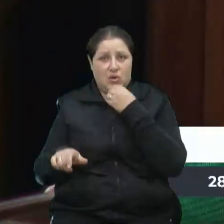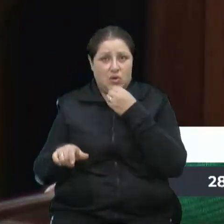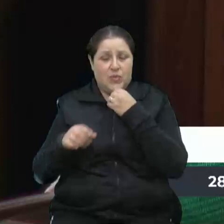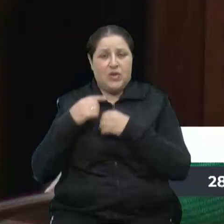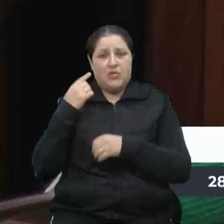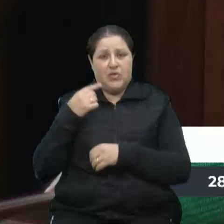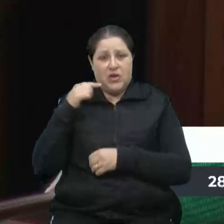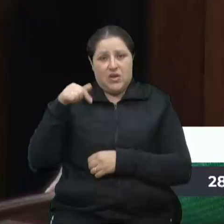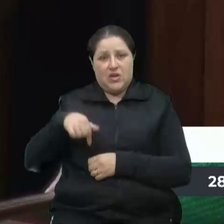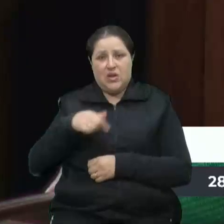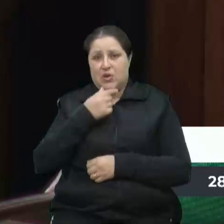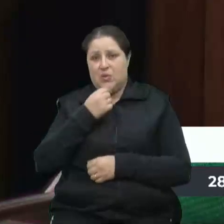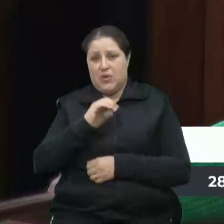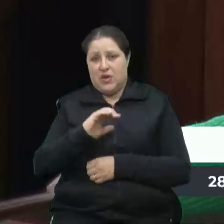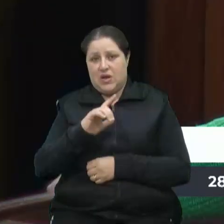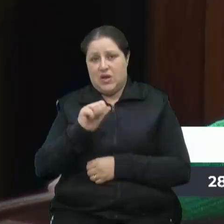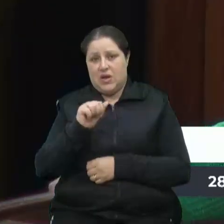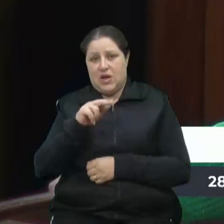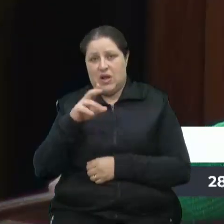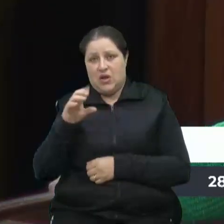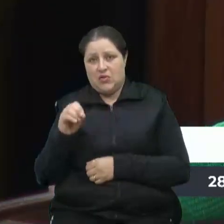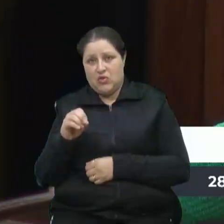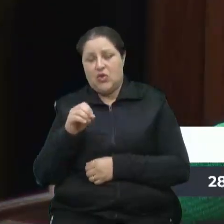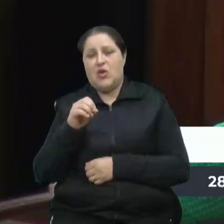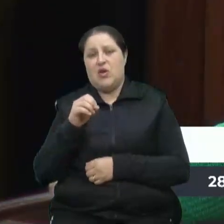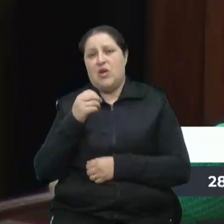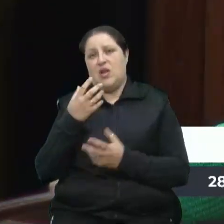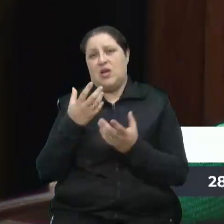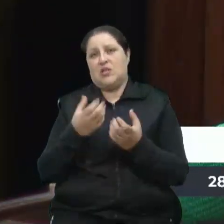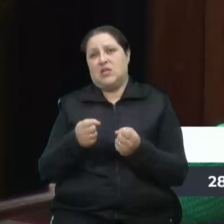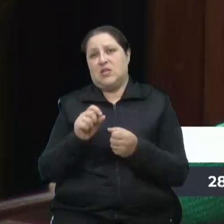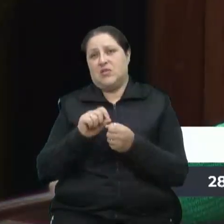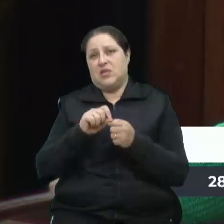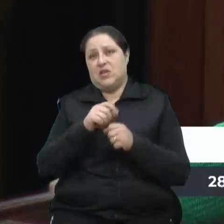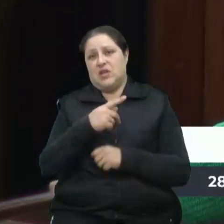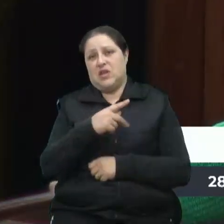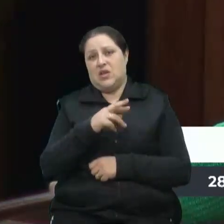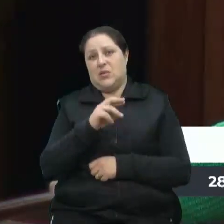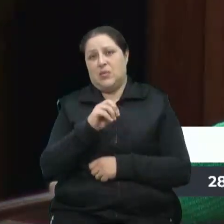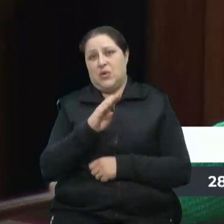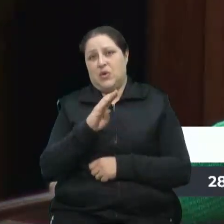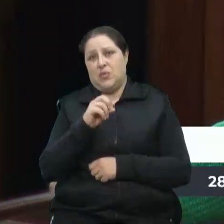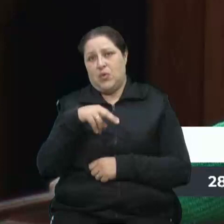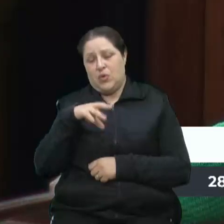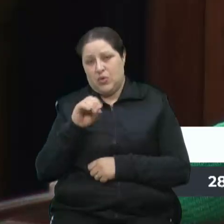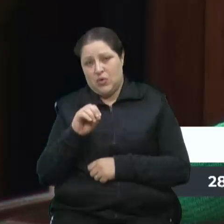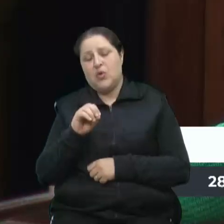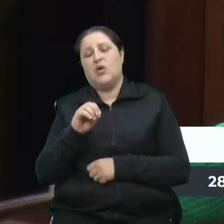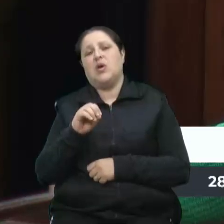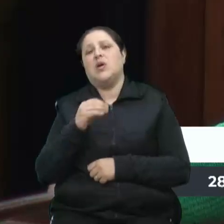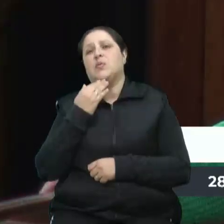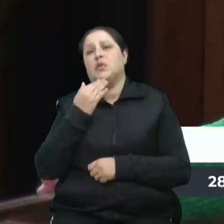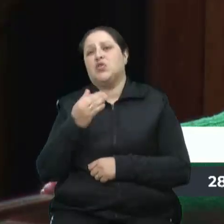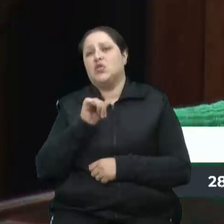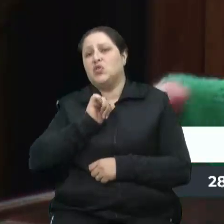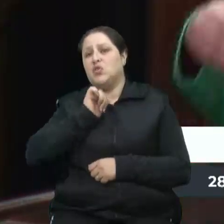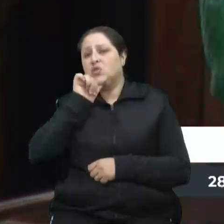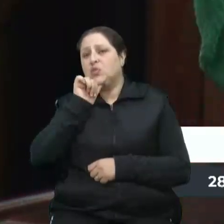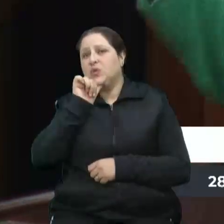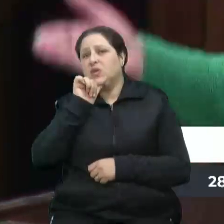nossa cidade, que topou fazer um pro bono para entrar com um pedido de suspensão dos